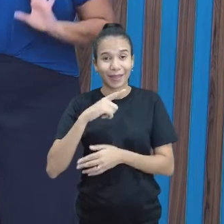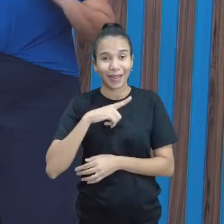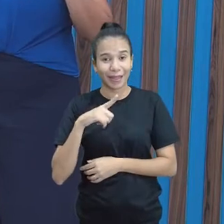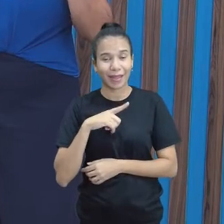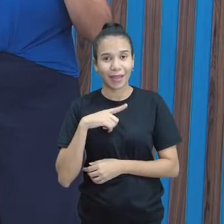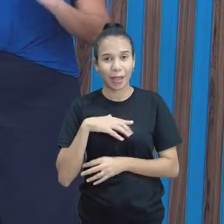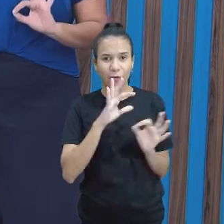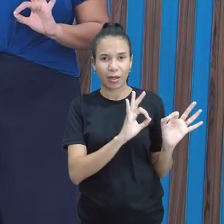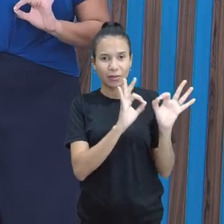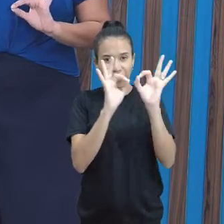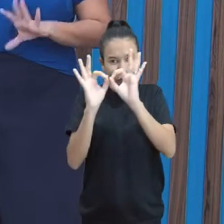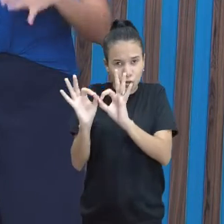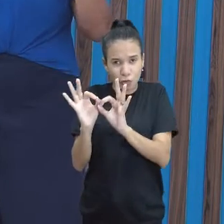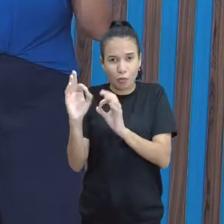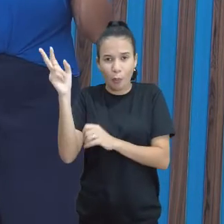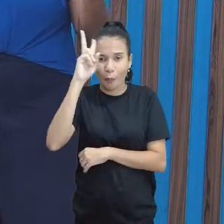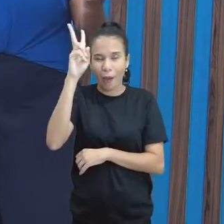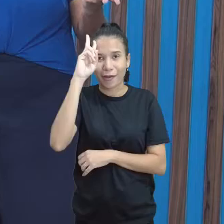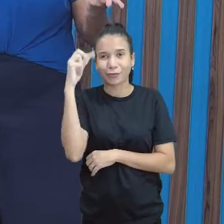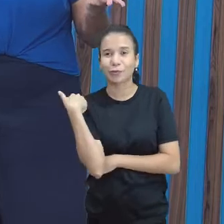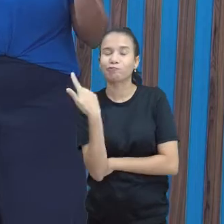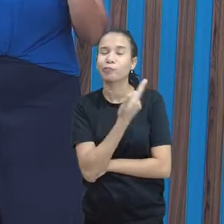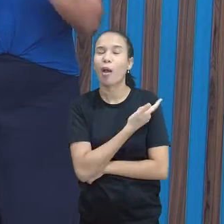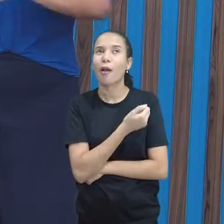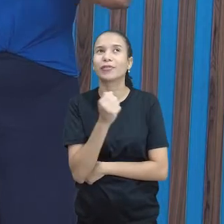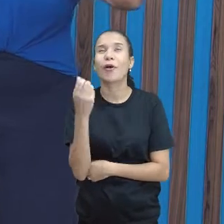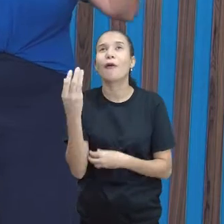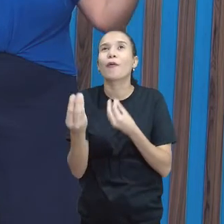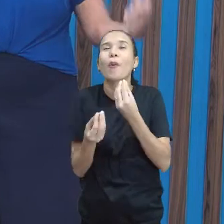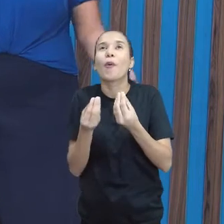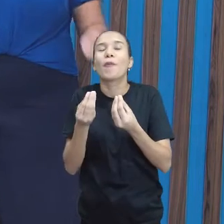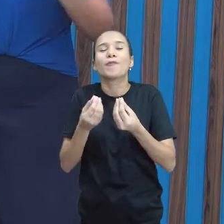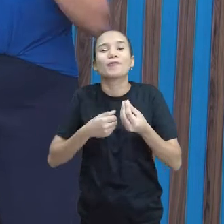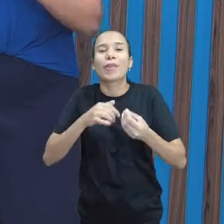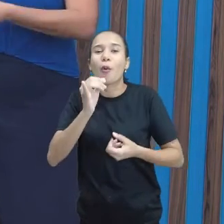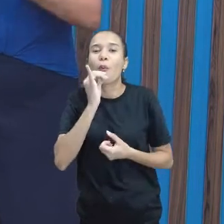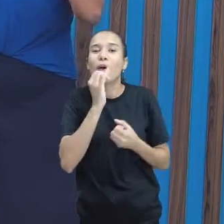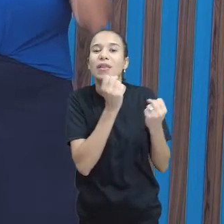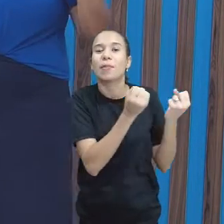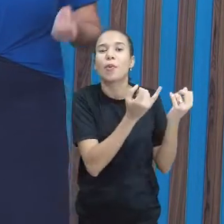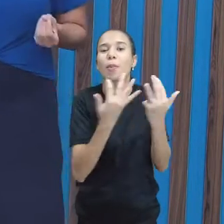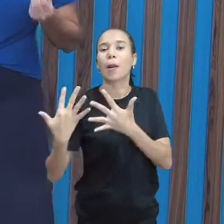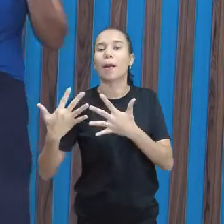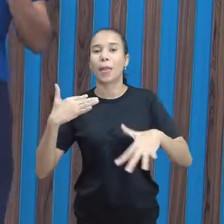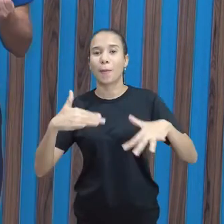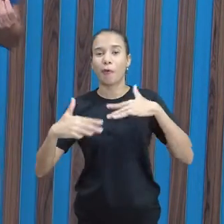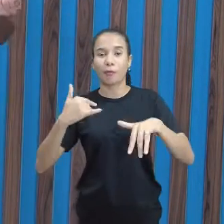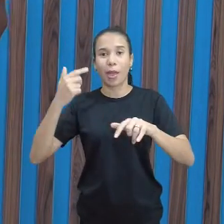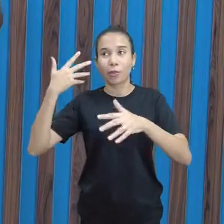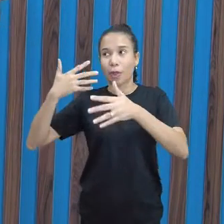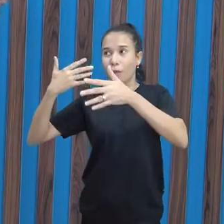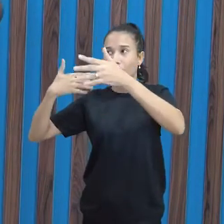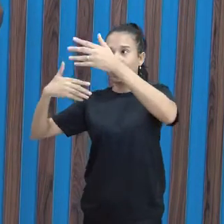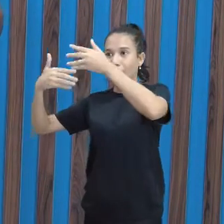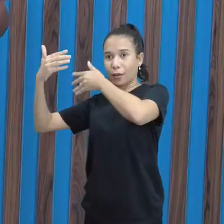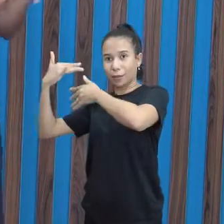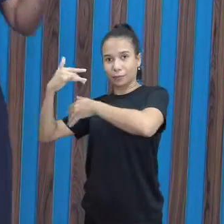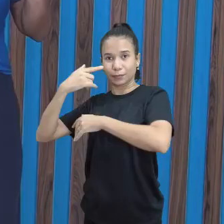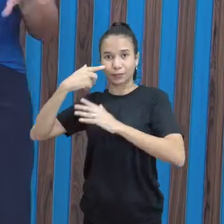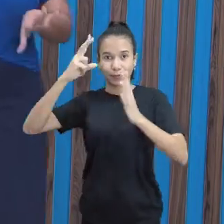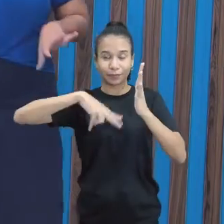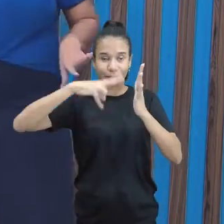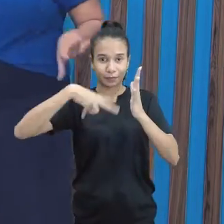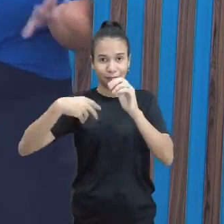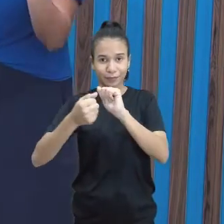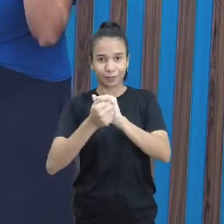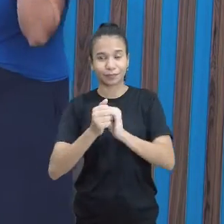gente acompanhasse uma historinha para ilustrar um pouco esse movimento de retorno ao passado, tá certo? Ó, vamos ler junto